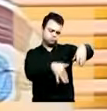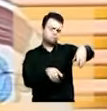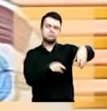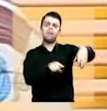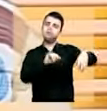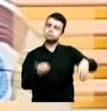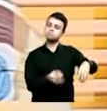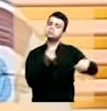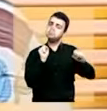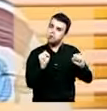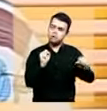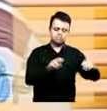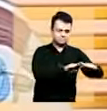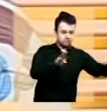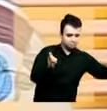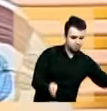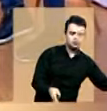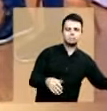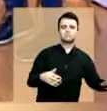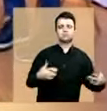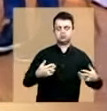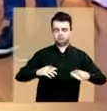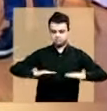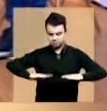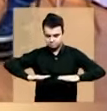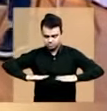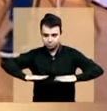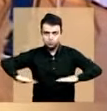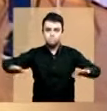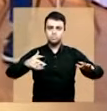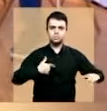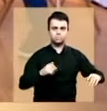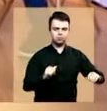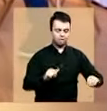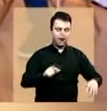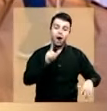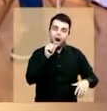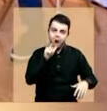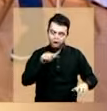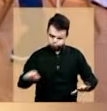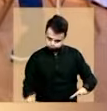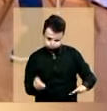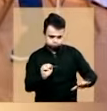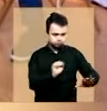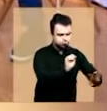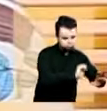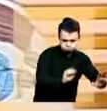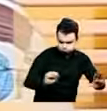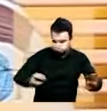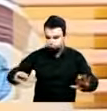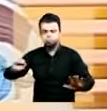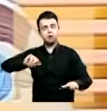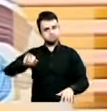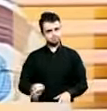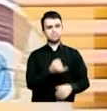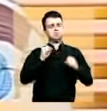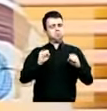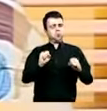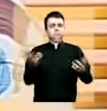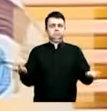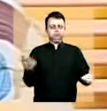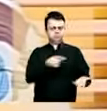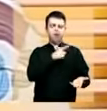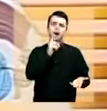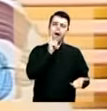limpeza do piso, das bancadas, sim. Né? Porque você já fez a primeira lavagem, já tirou a terra, no caso, o